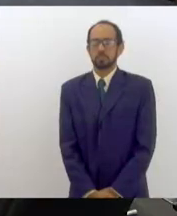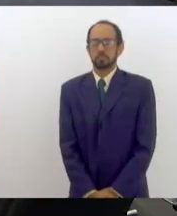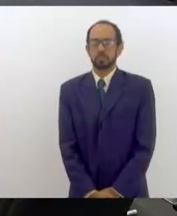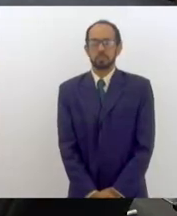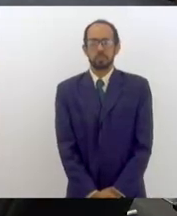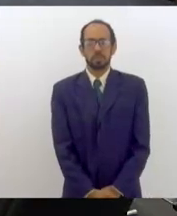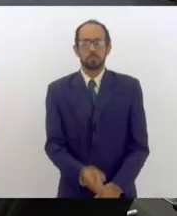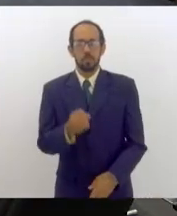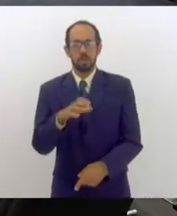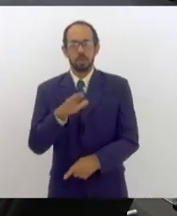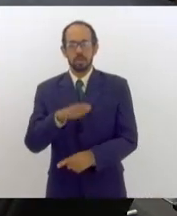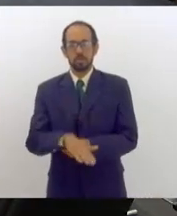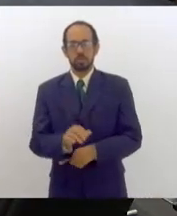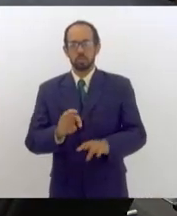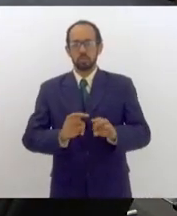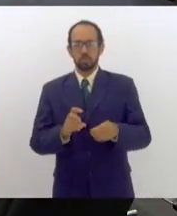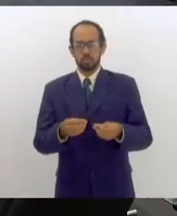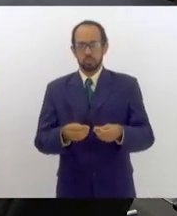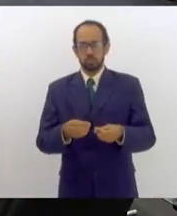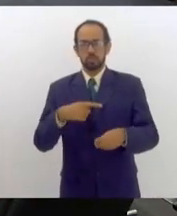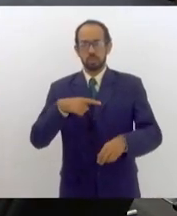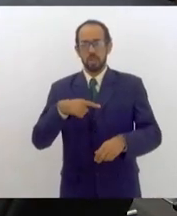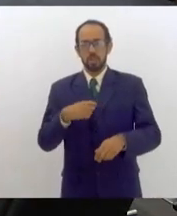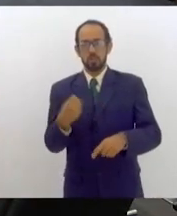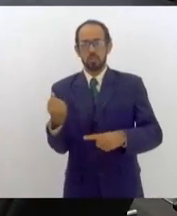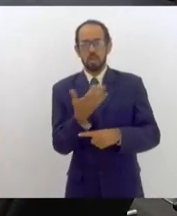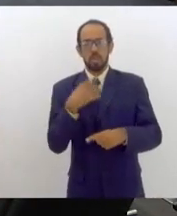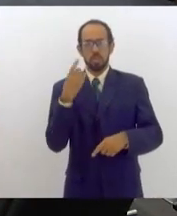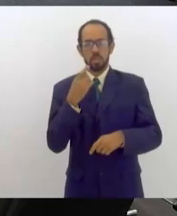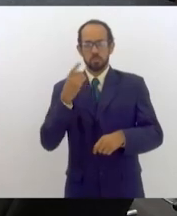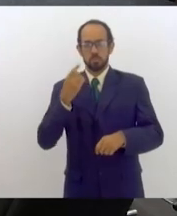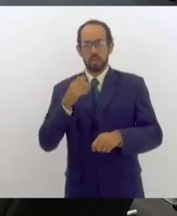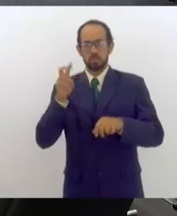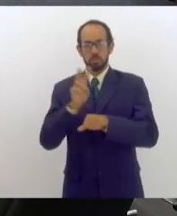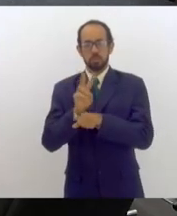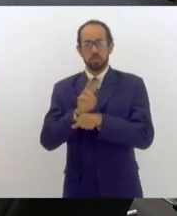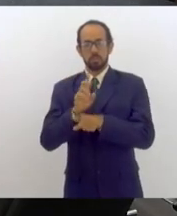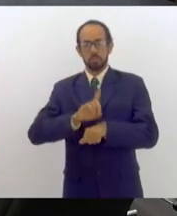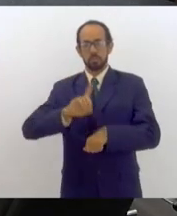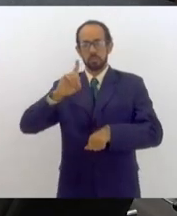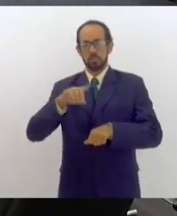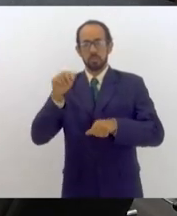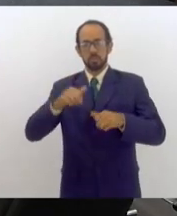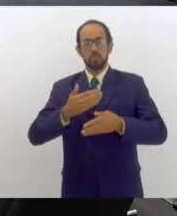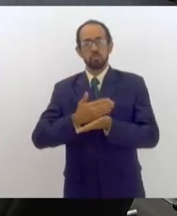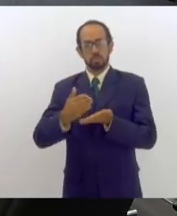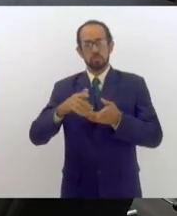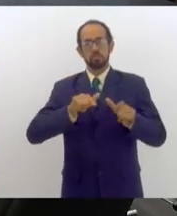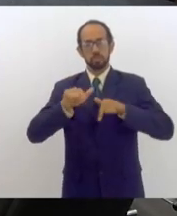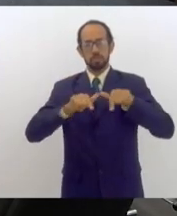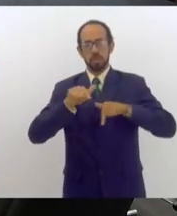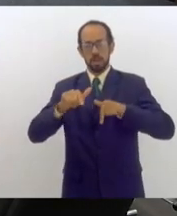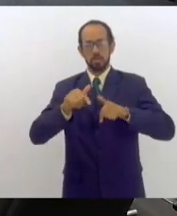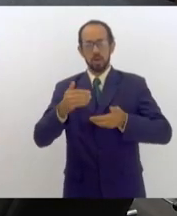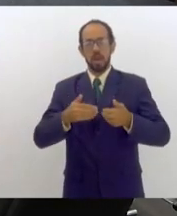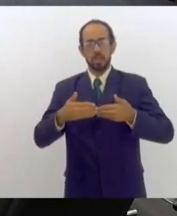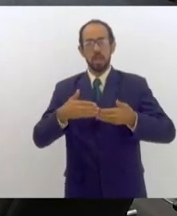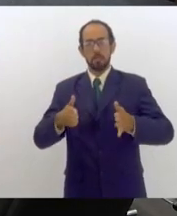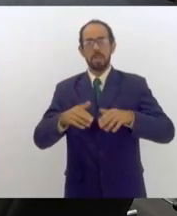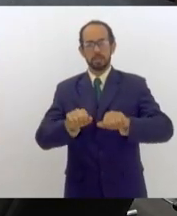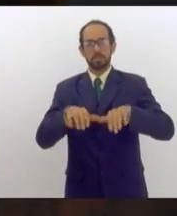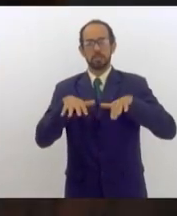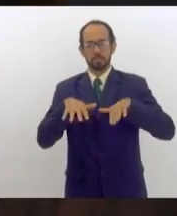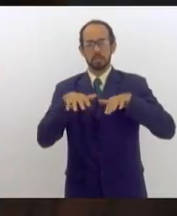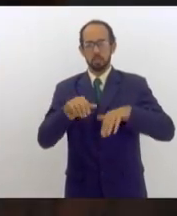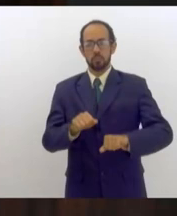Boa tarde a todos havia número legal e sobre a proteção de Deus iniciamos os nossos trabalhos está aberta a sessão